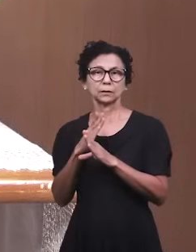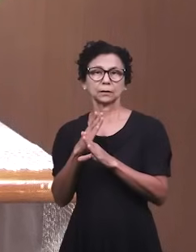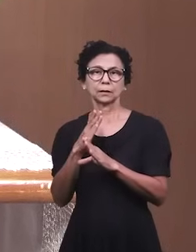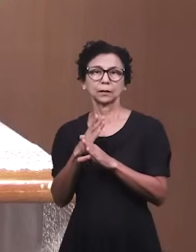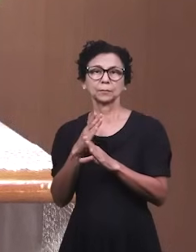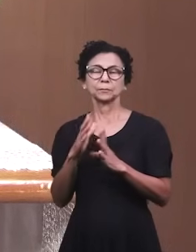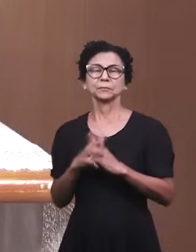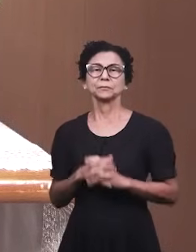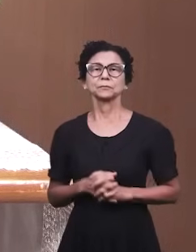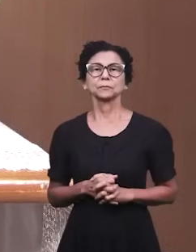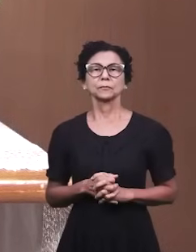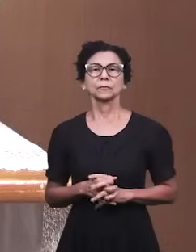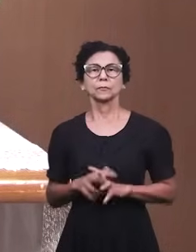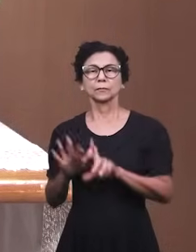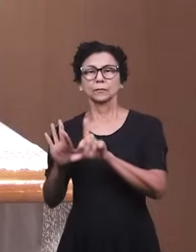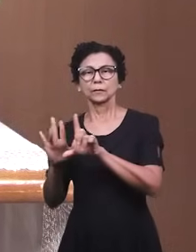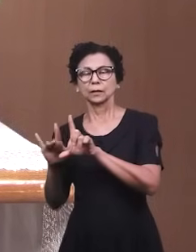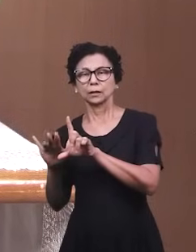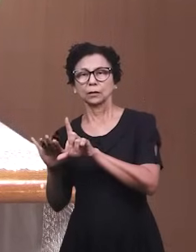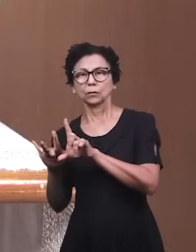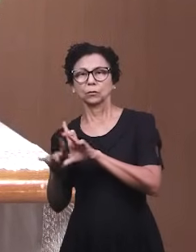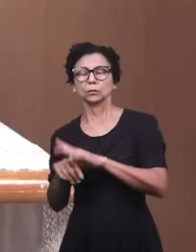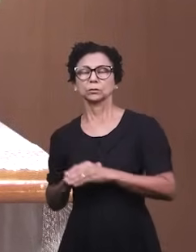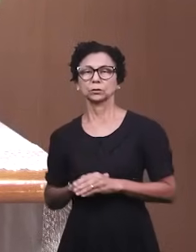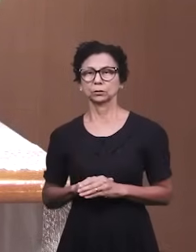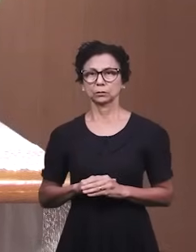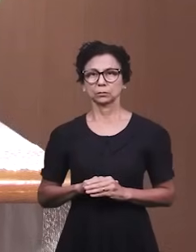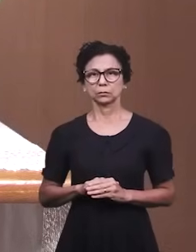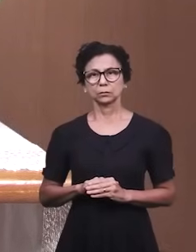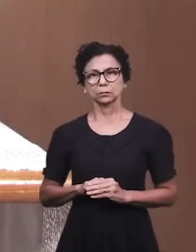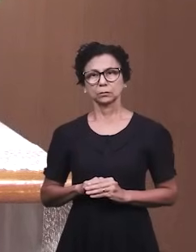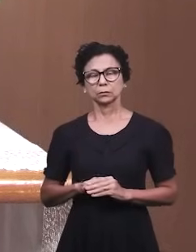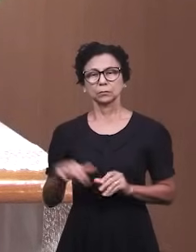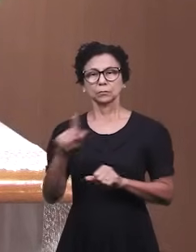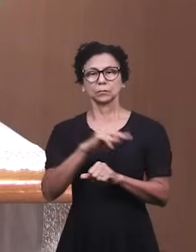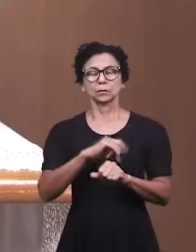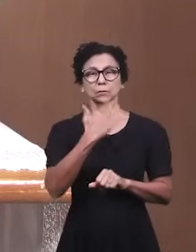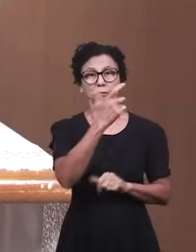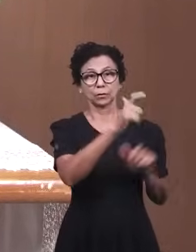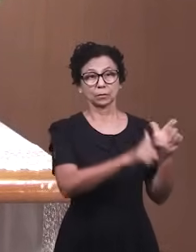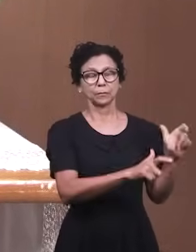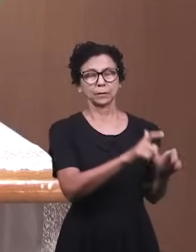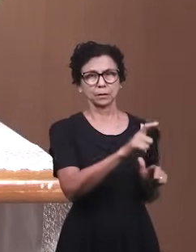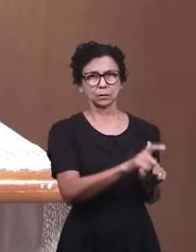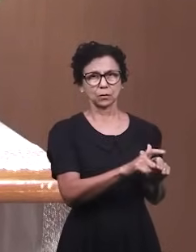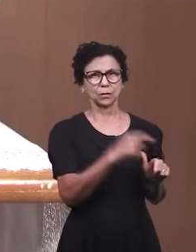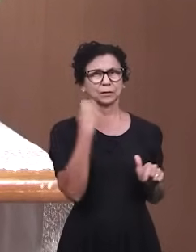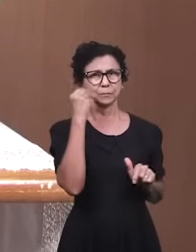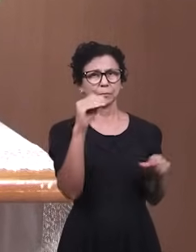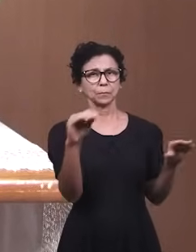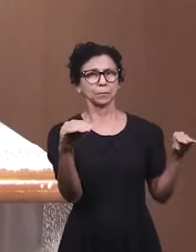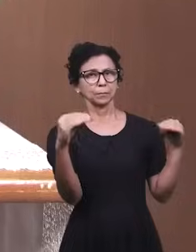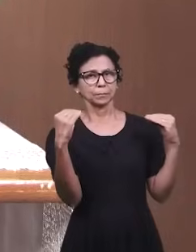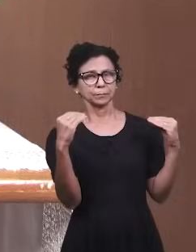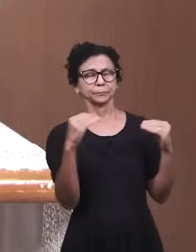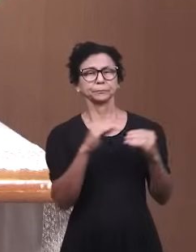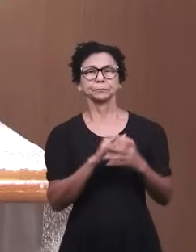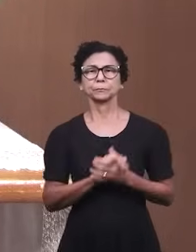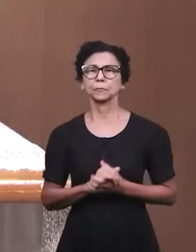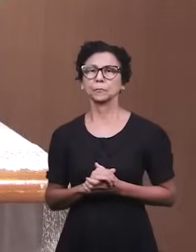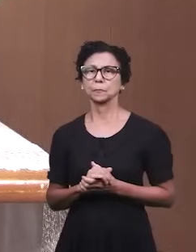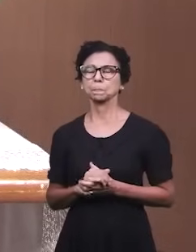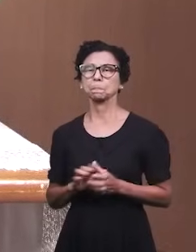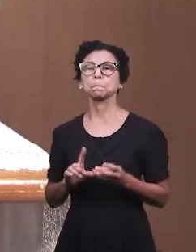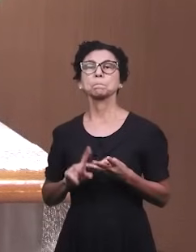também um QR Code do atendimento aos que estão no exterior. Envie sua experiência com este culto.